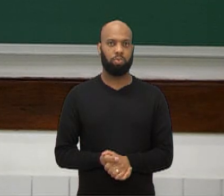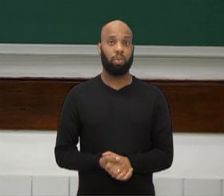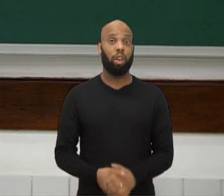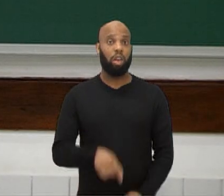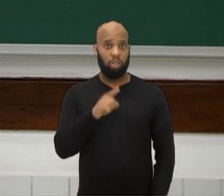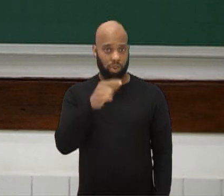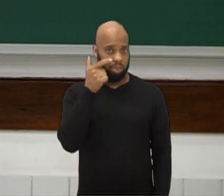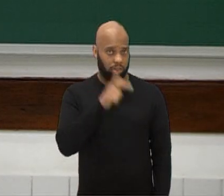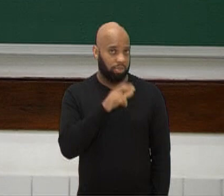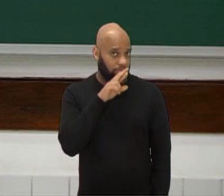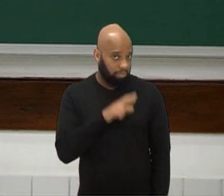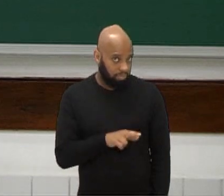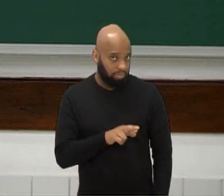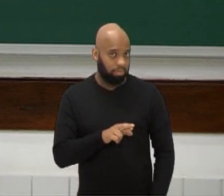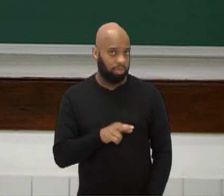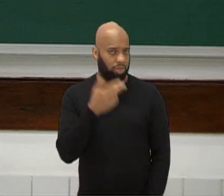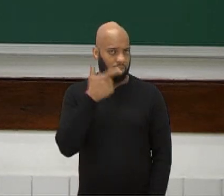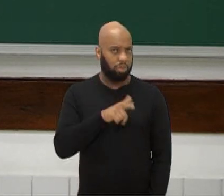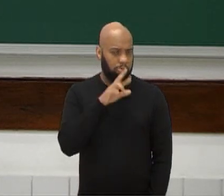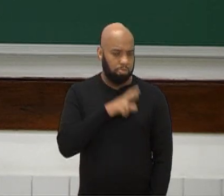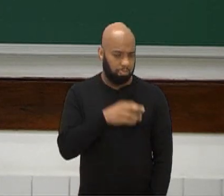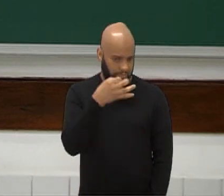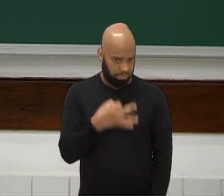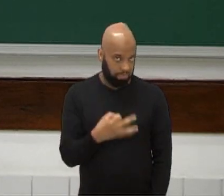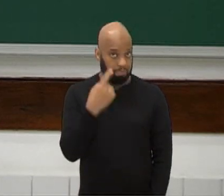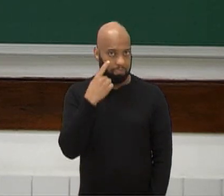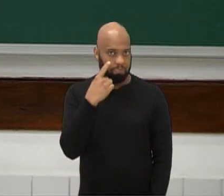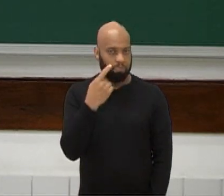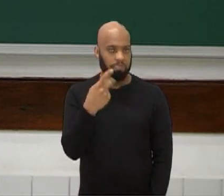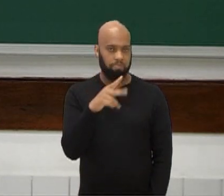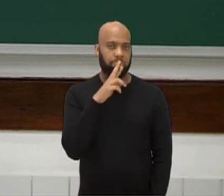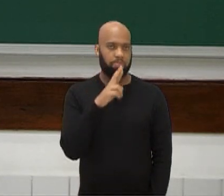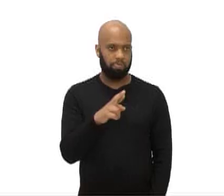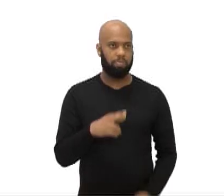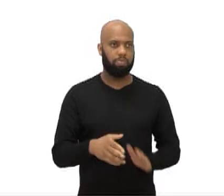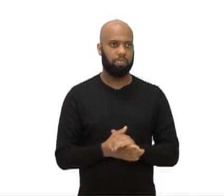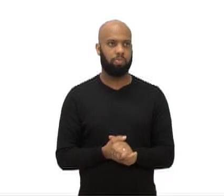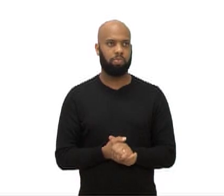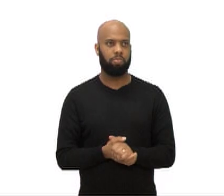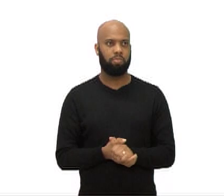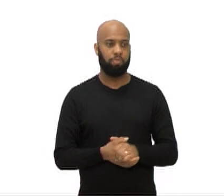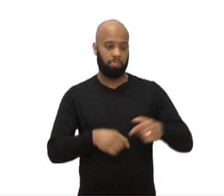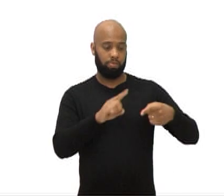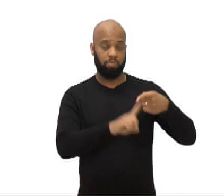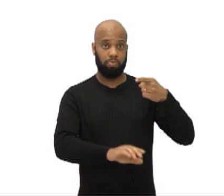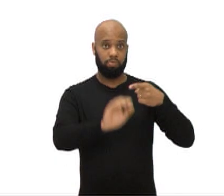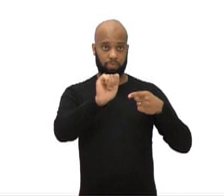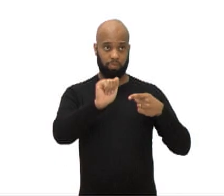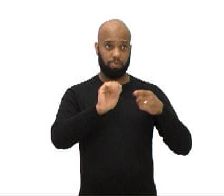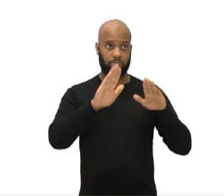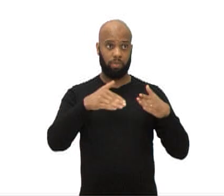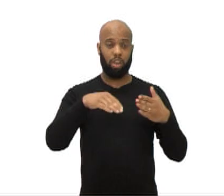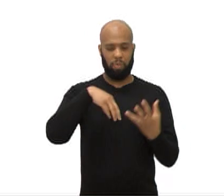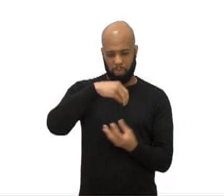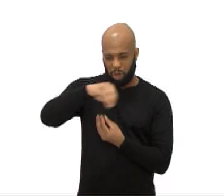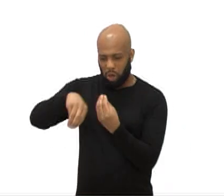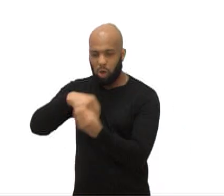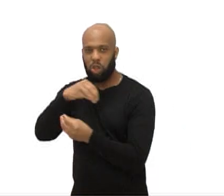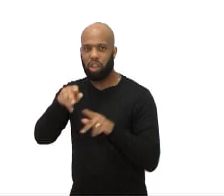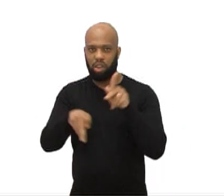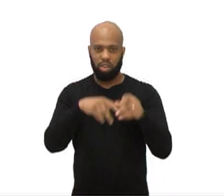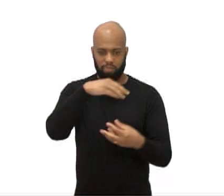Conseguiu responder? Acertou? Vamos ver? A. Mestiços, com cerca